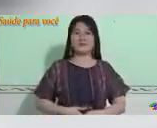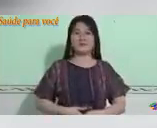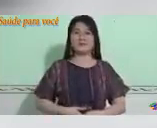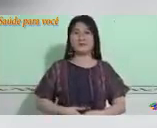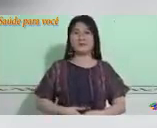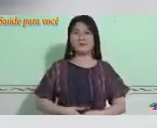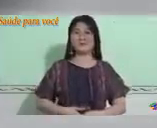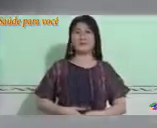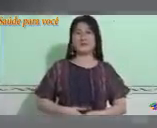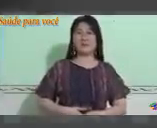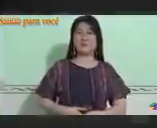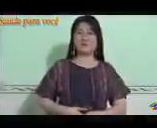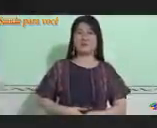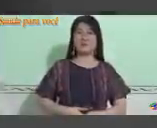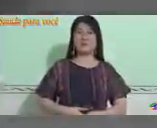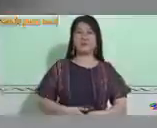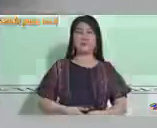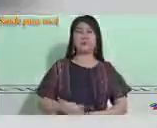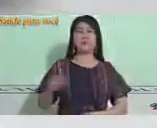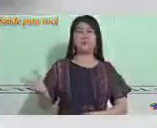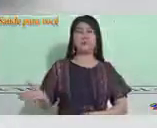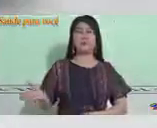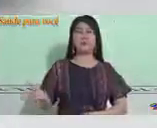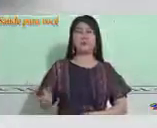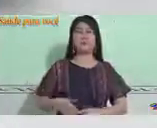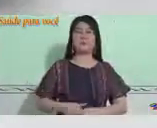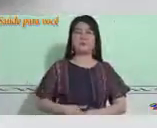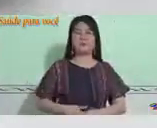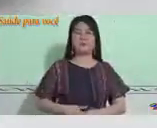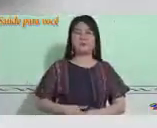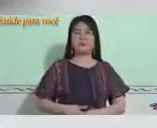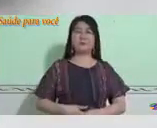550 MN INAOS 9A13 ANOS